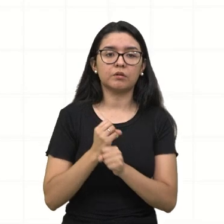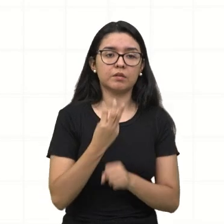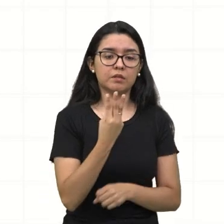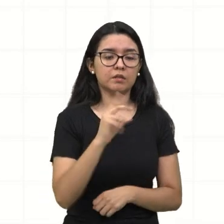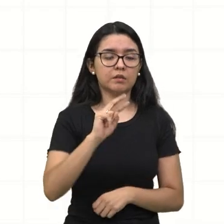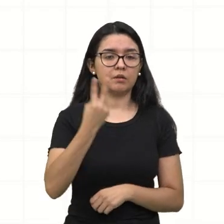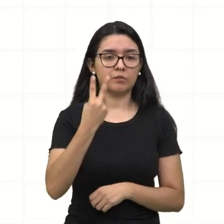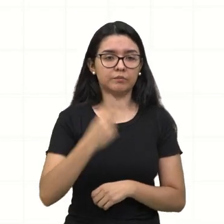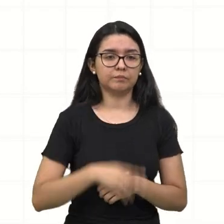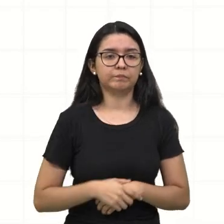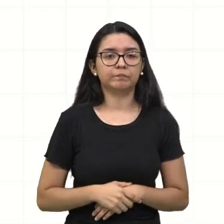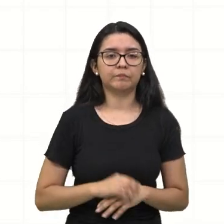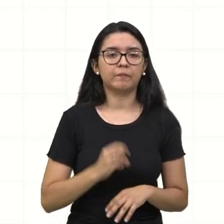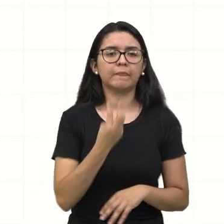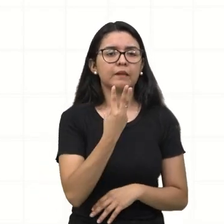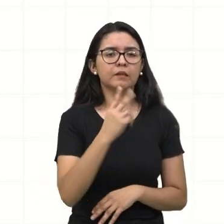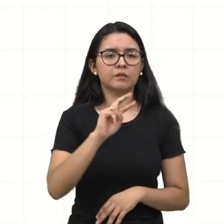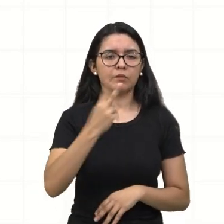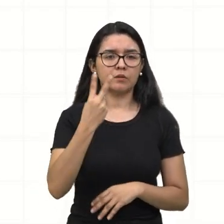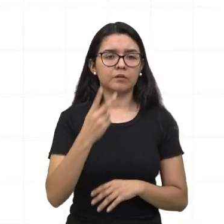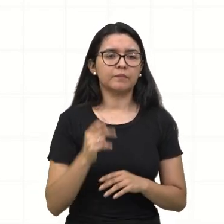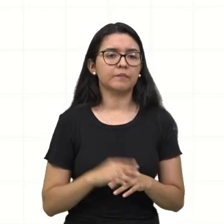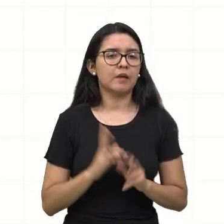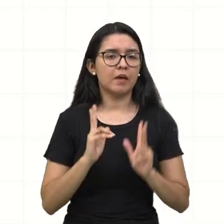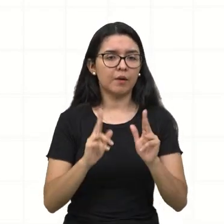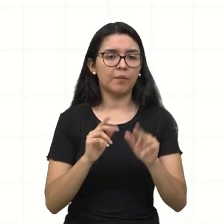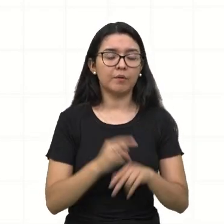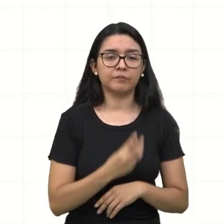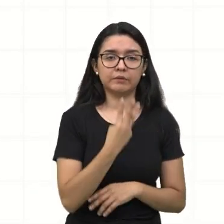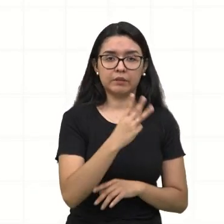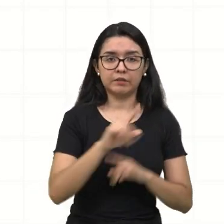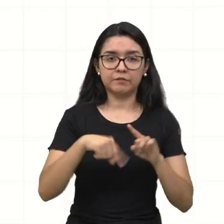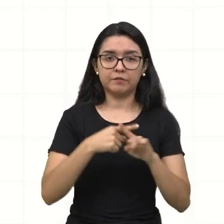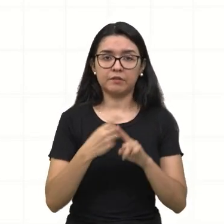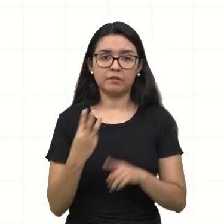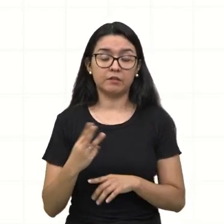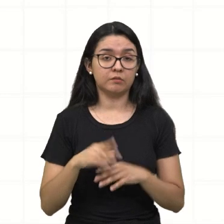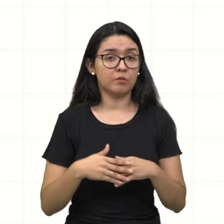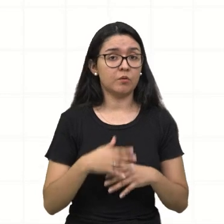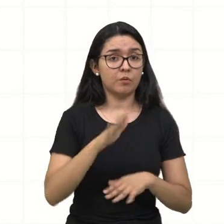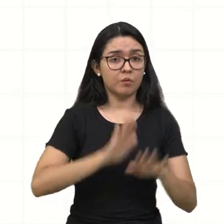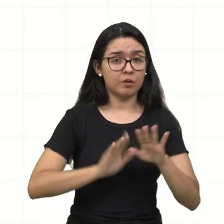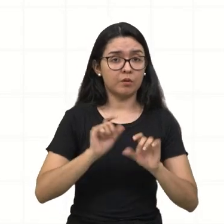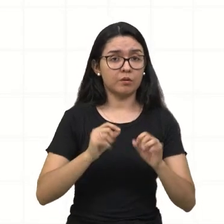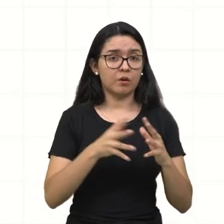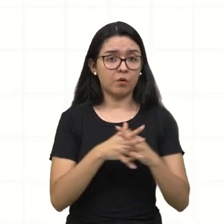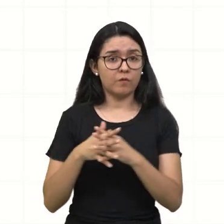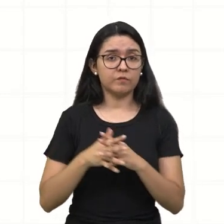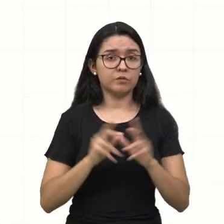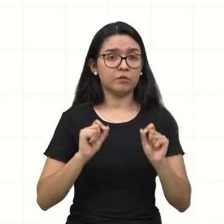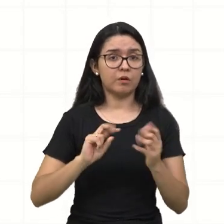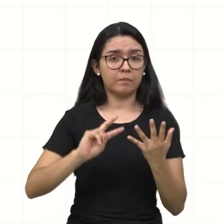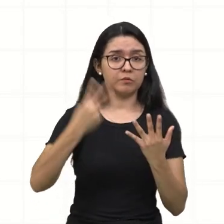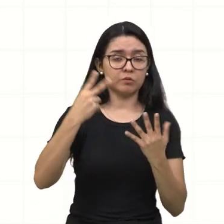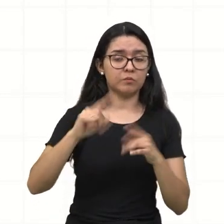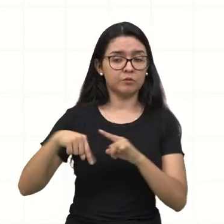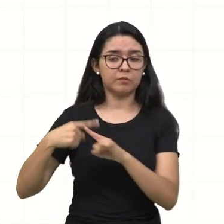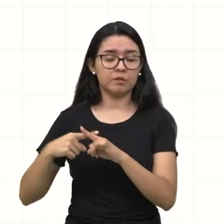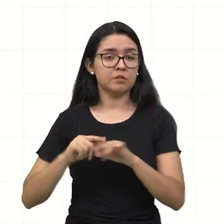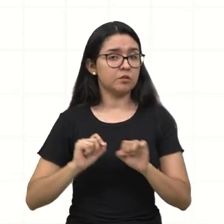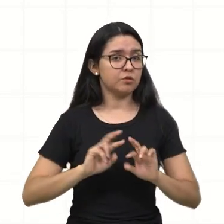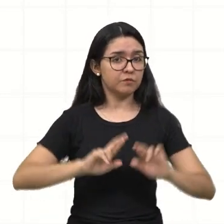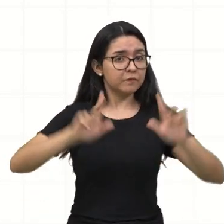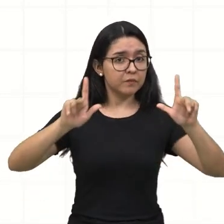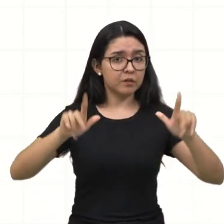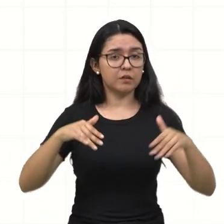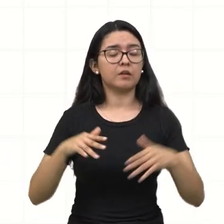aqui. 3 ao quadrado é o mesmo que 3 vezes 3. Por favor, não confundir a potenciação com multiplicação, né? As pessoas, às